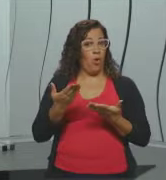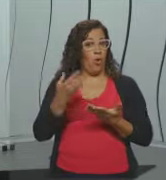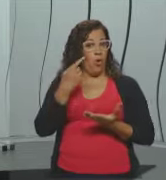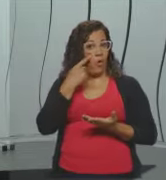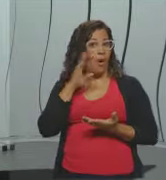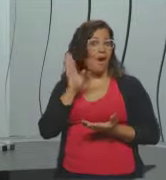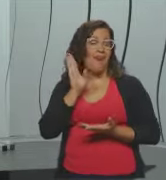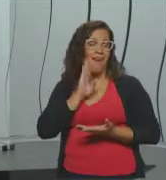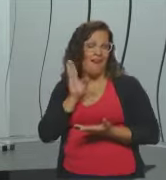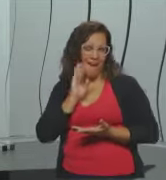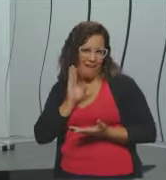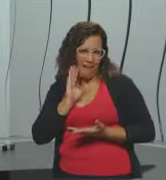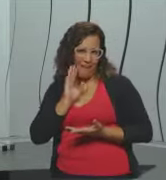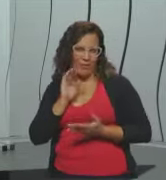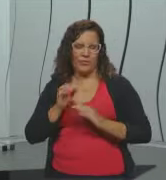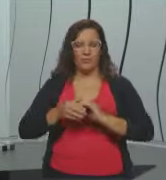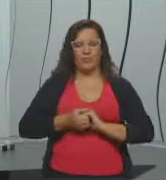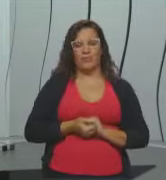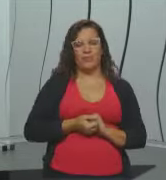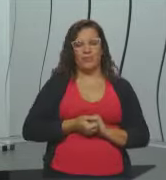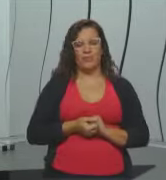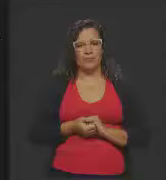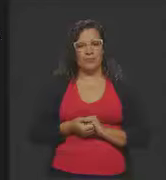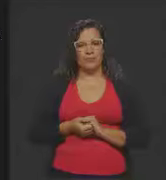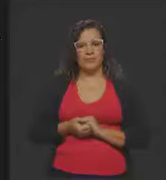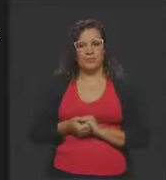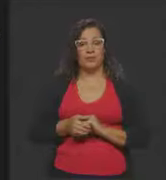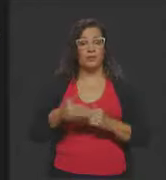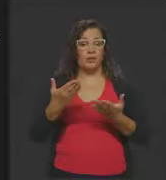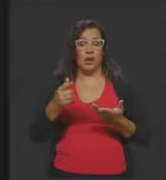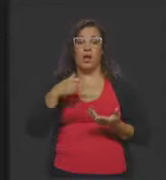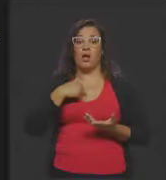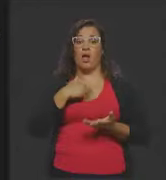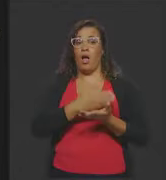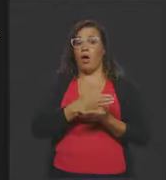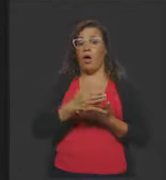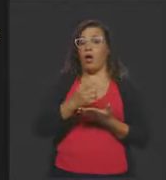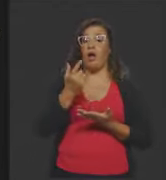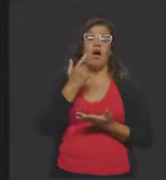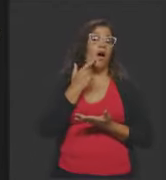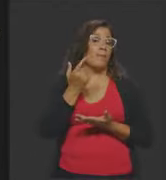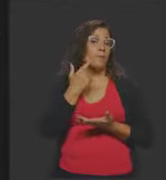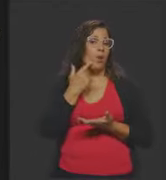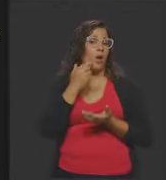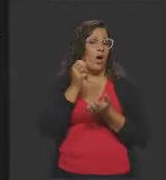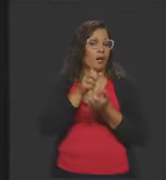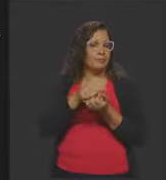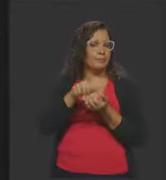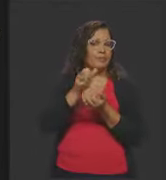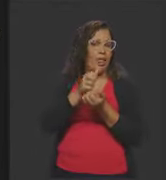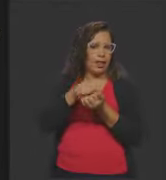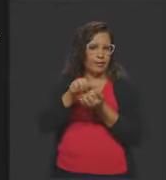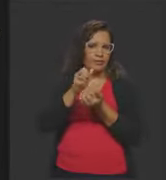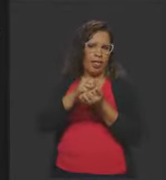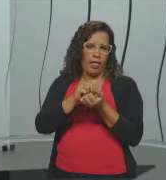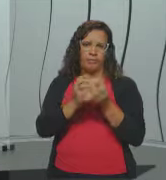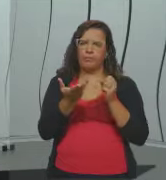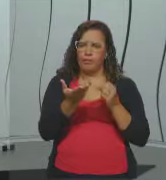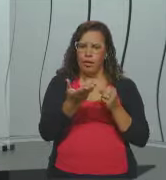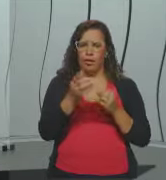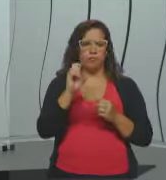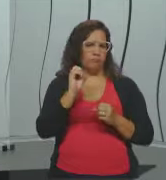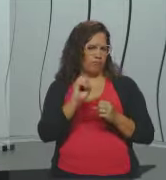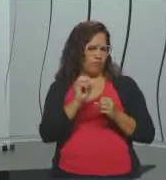interessante. Nós falamos que na boca você tem um ambiente mais neutro, que não é ácido nem